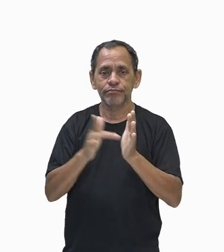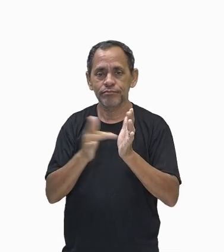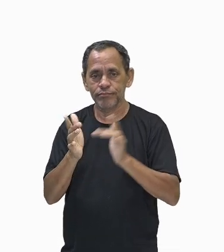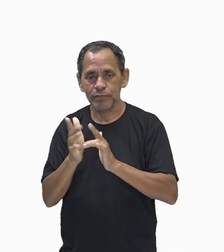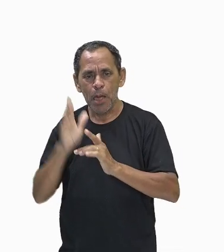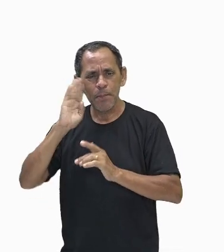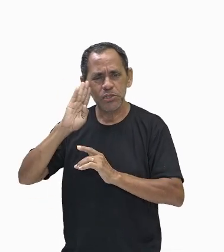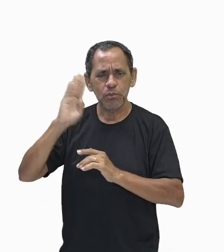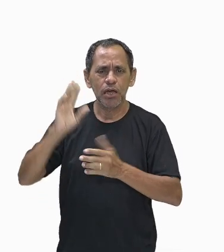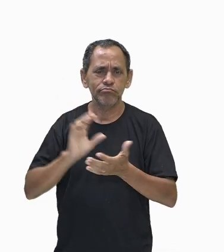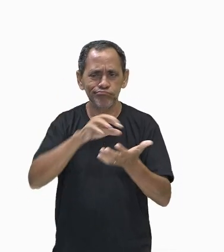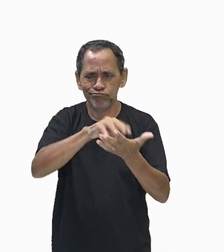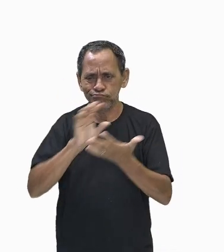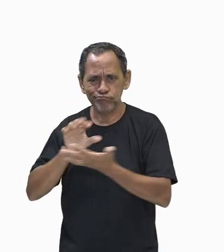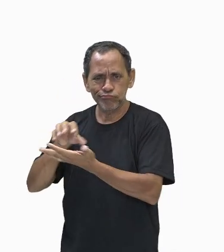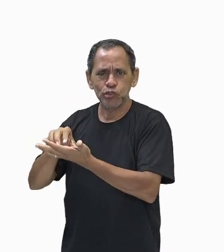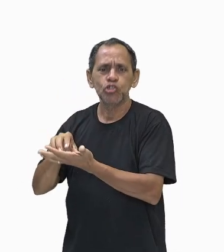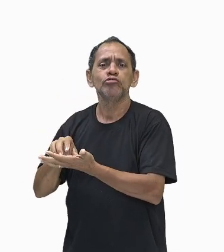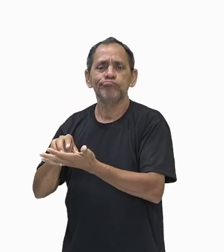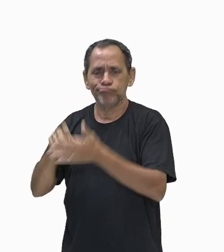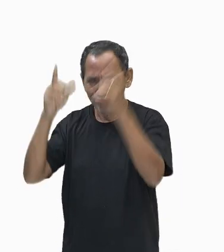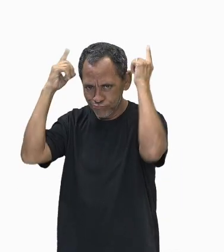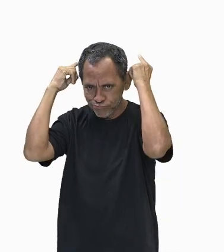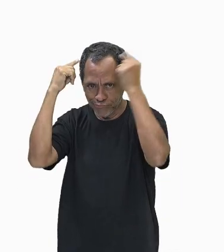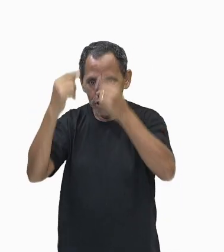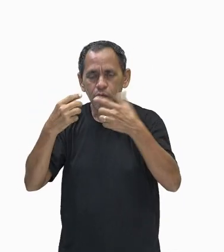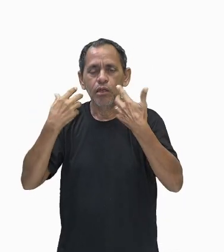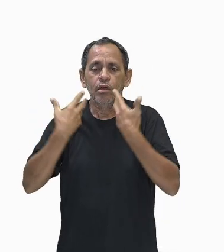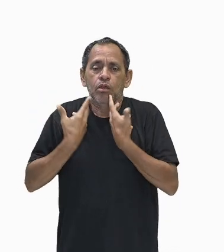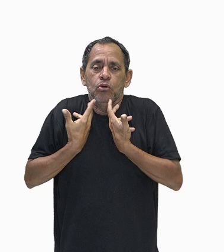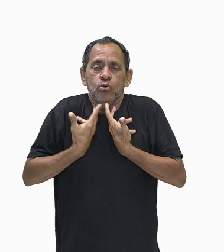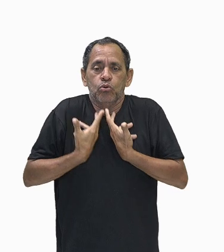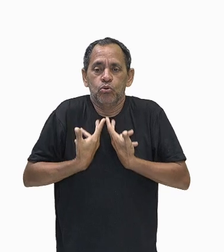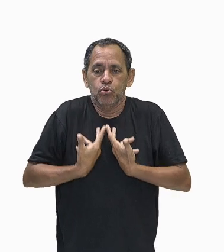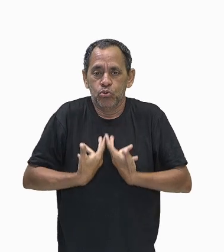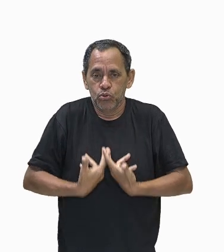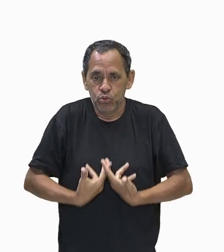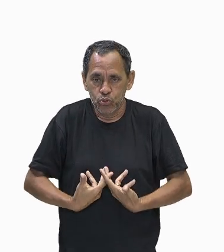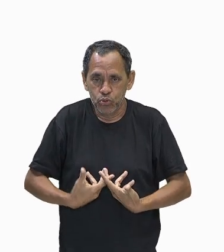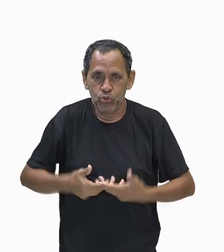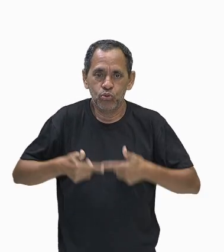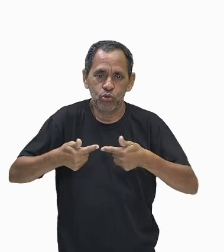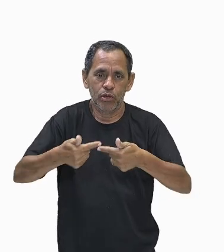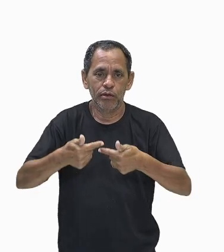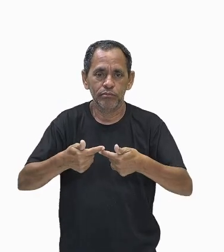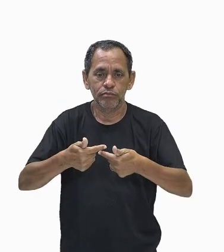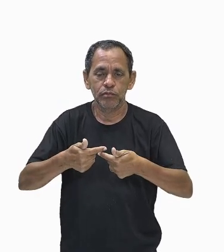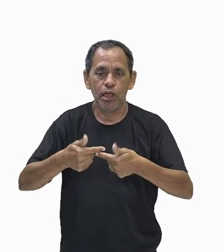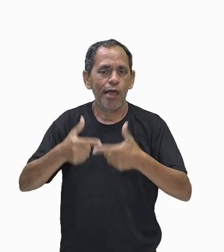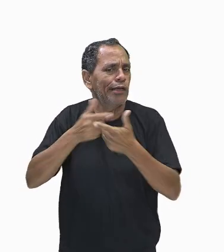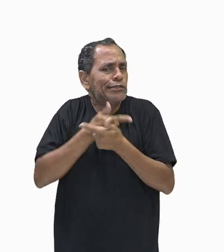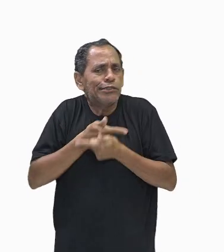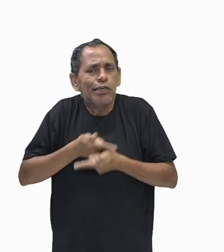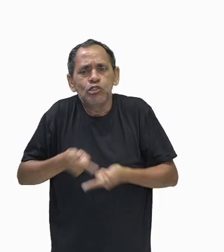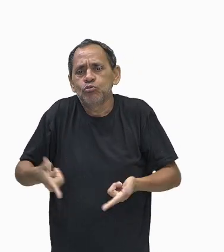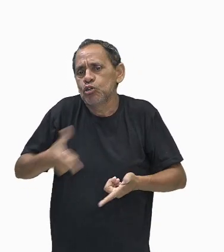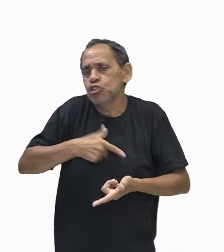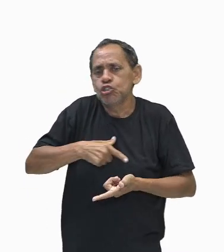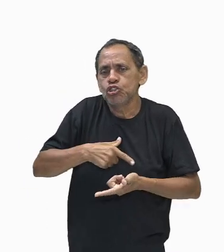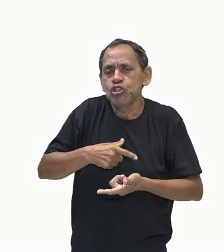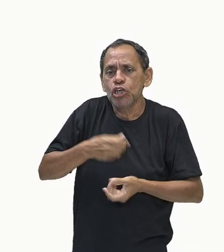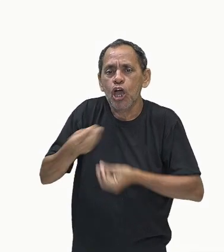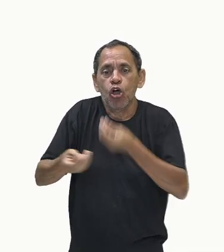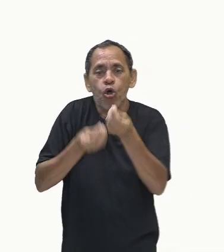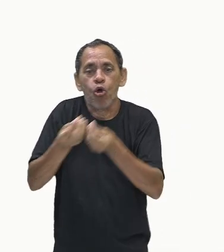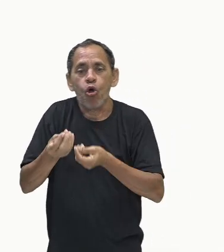estavam esgotadas pelas guerras. Nenhuma delas tinha condições de impor o quê?